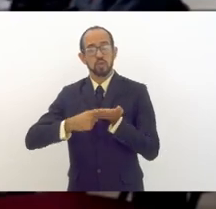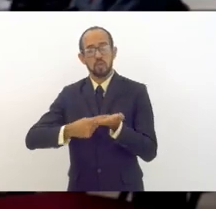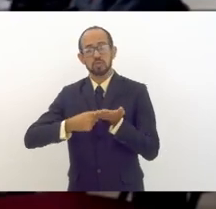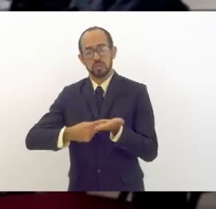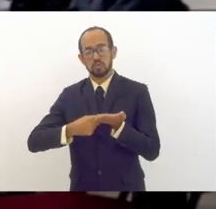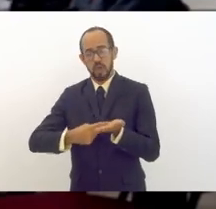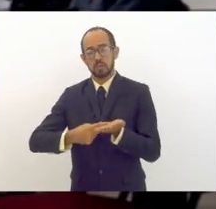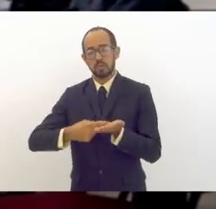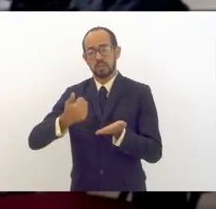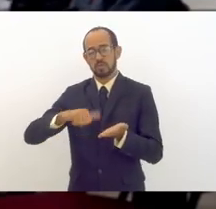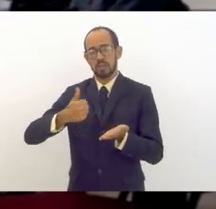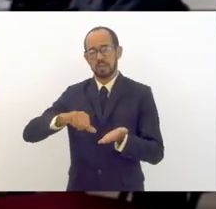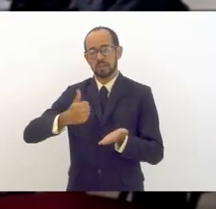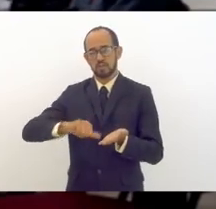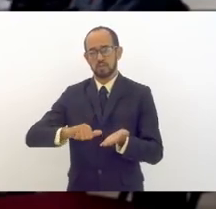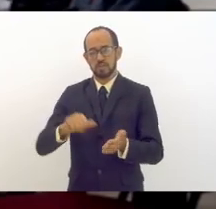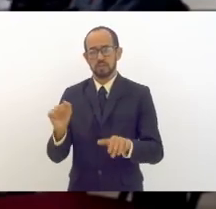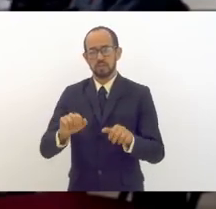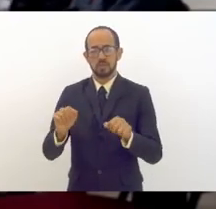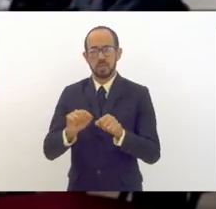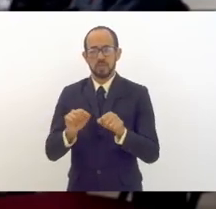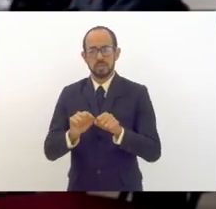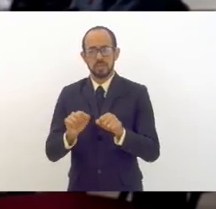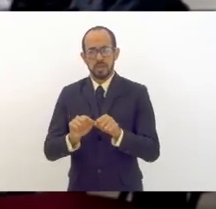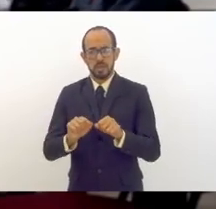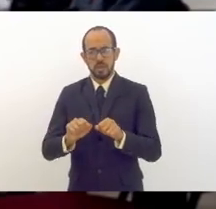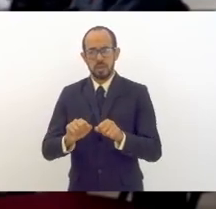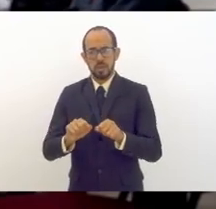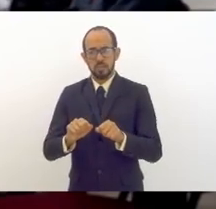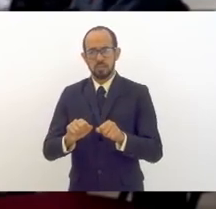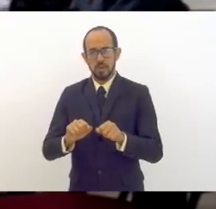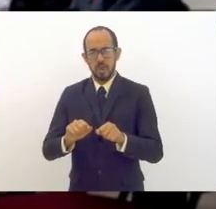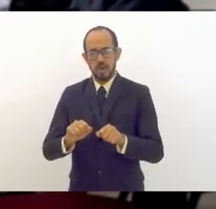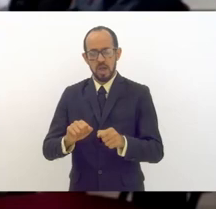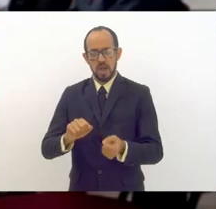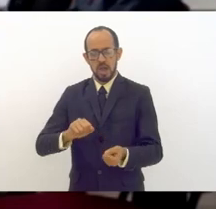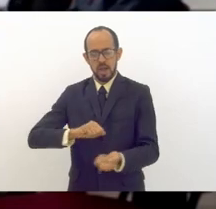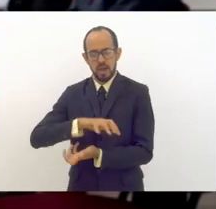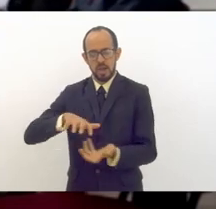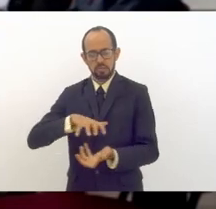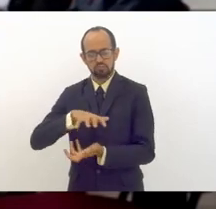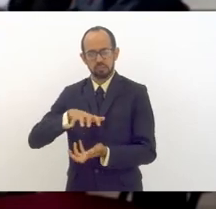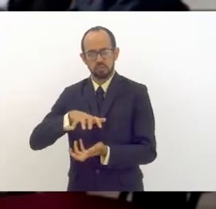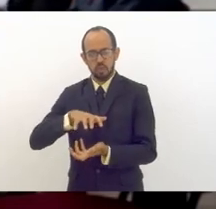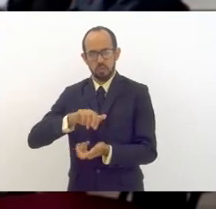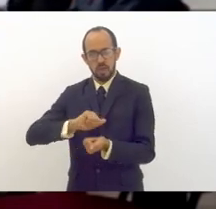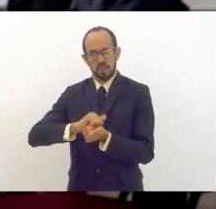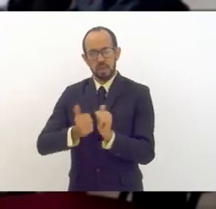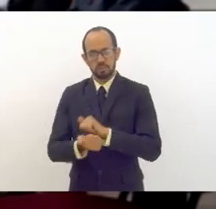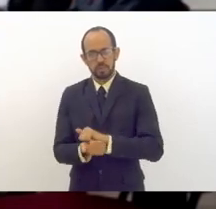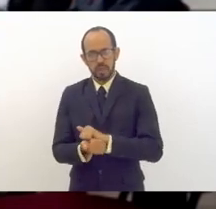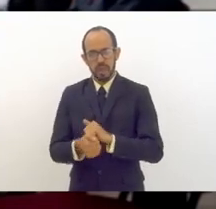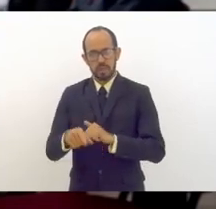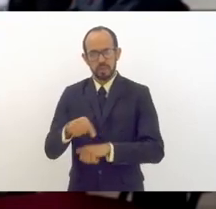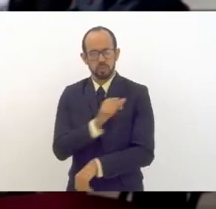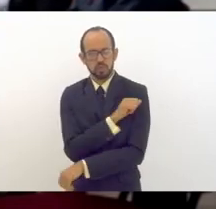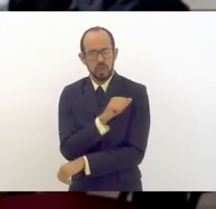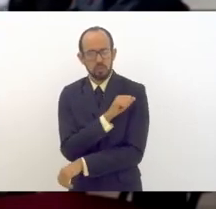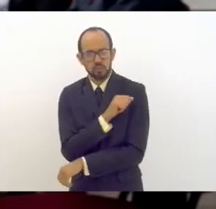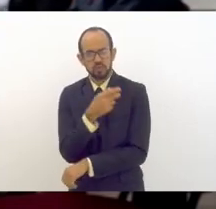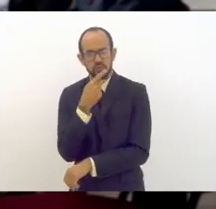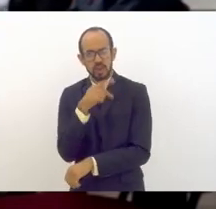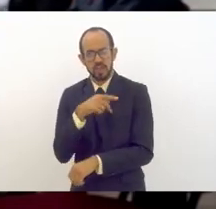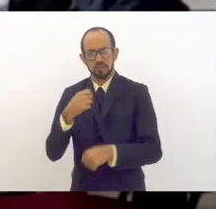as avaliações, elas seriam reformuladas, um pouco atendendo o escopo que os alunos apontavam